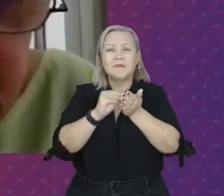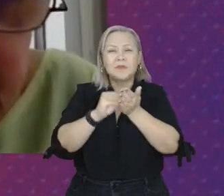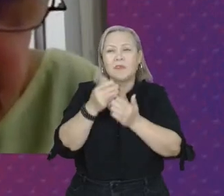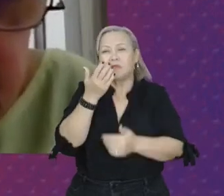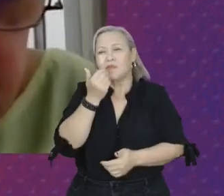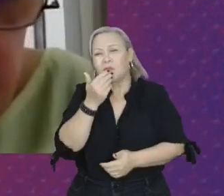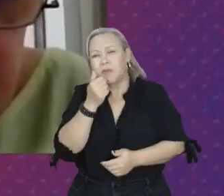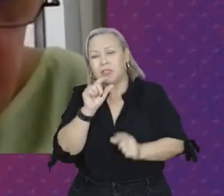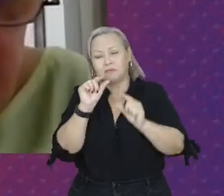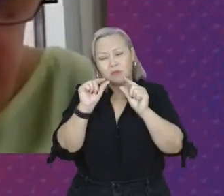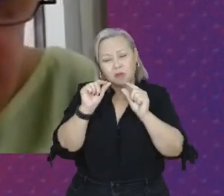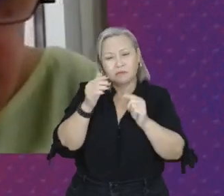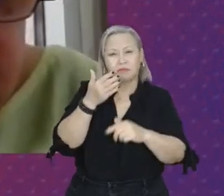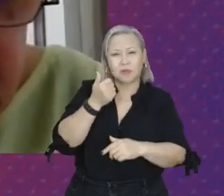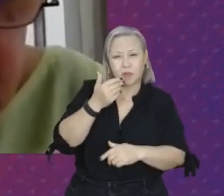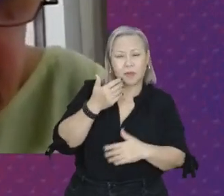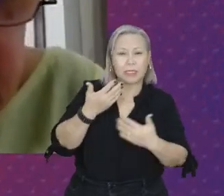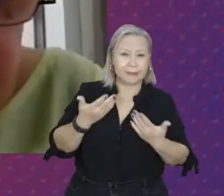alimentar,